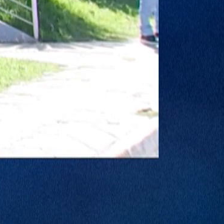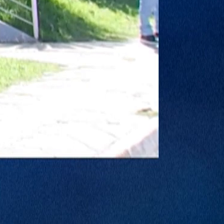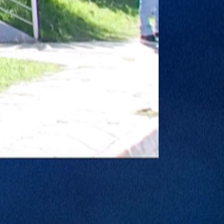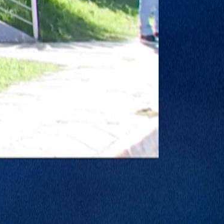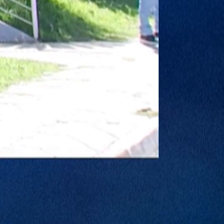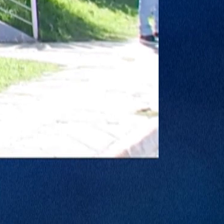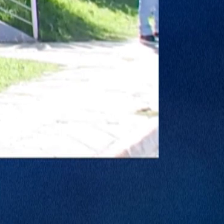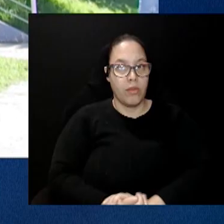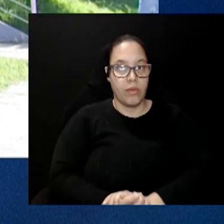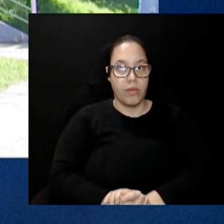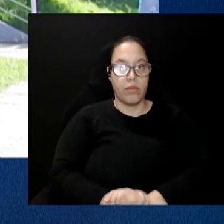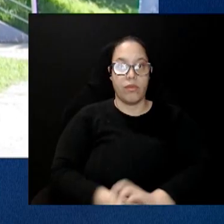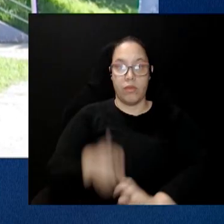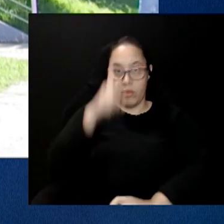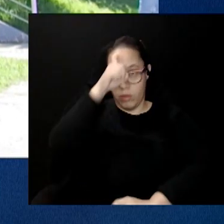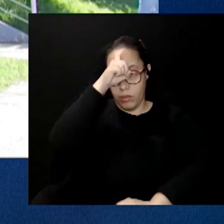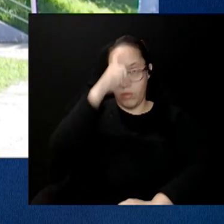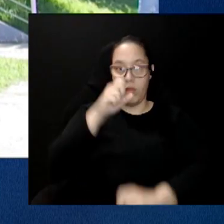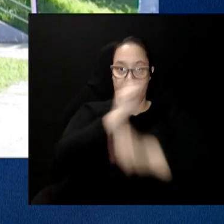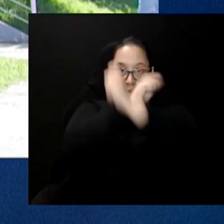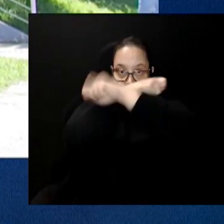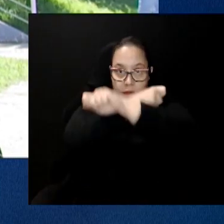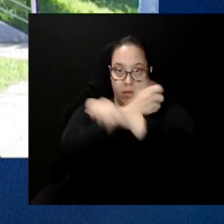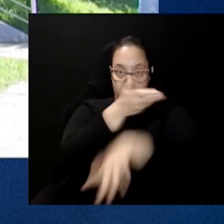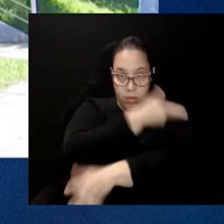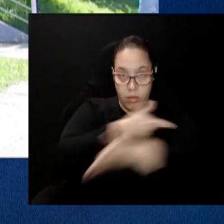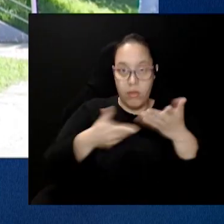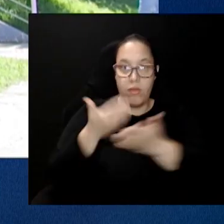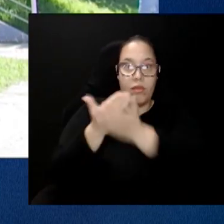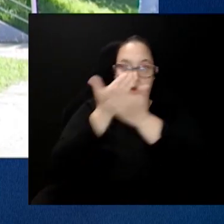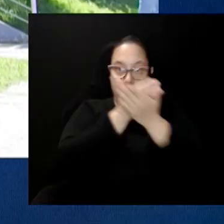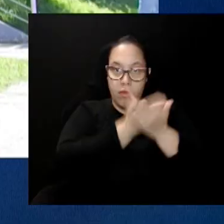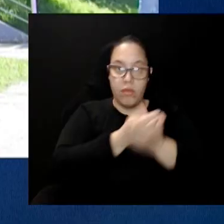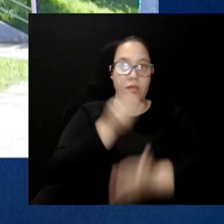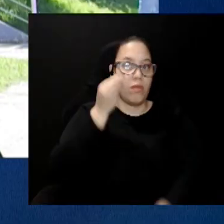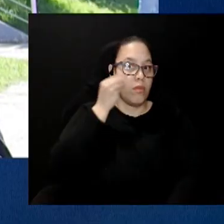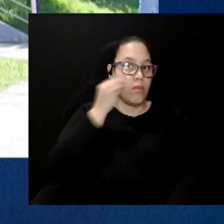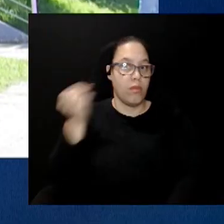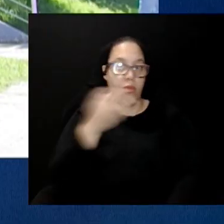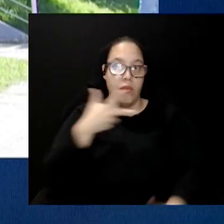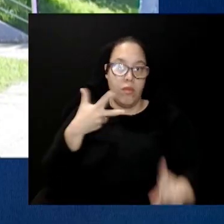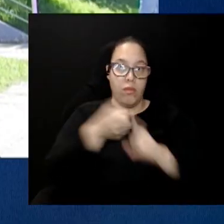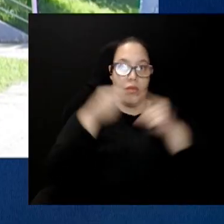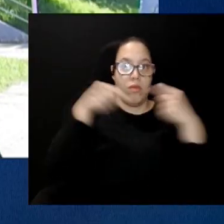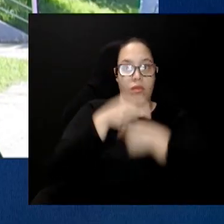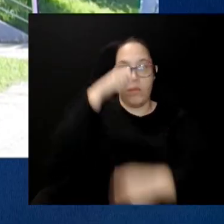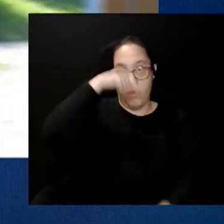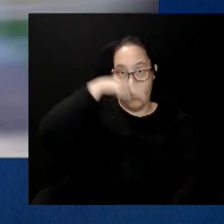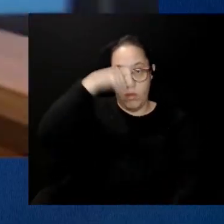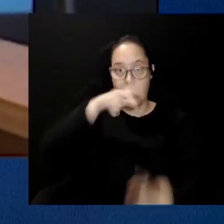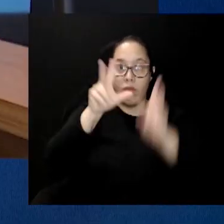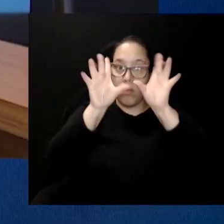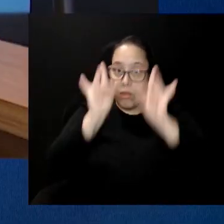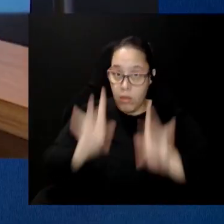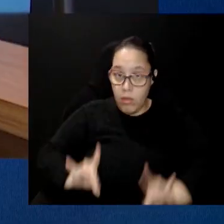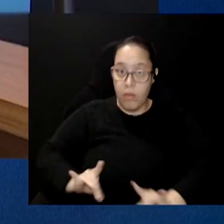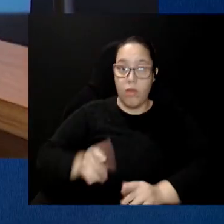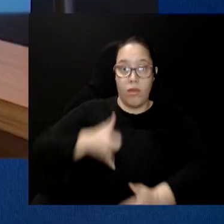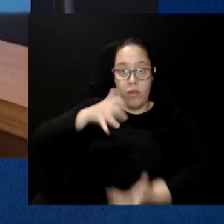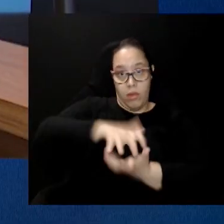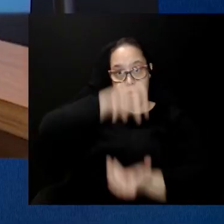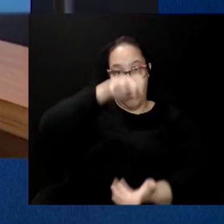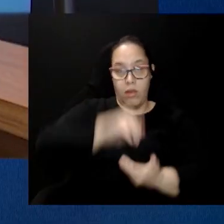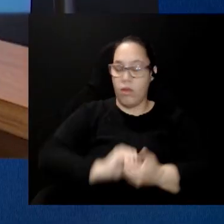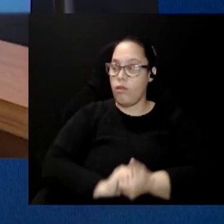Hospital PUC Campinas participa de estudo para testar nova vacina contra a gripe, especialmente para idosos. Câmara